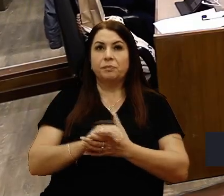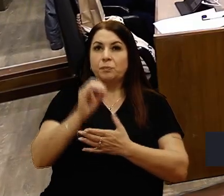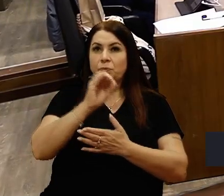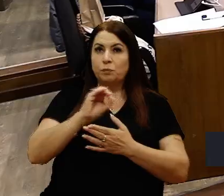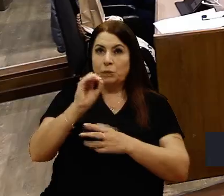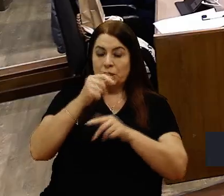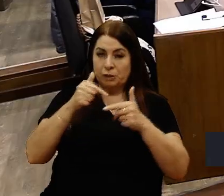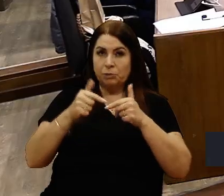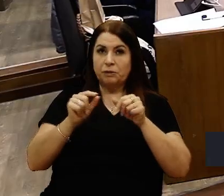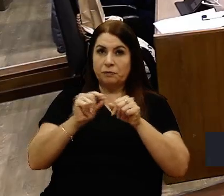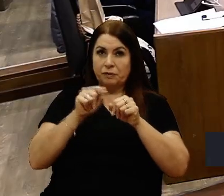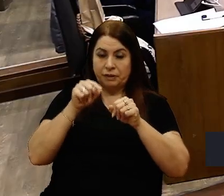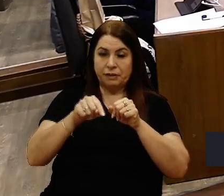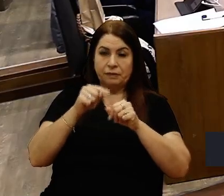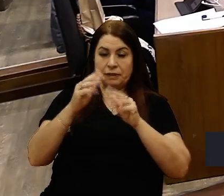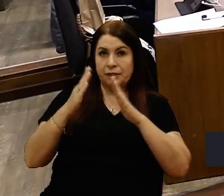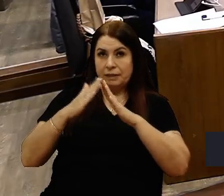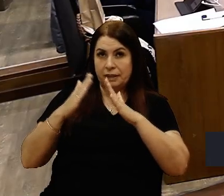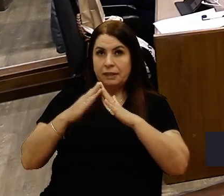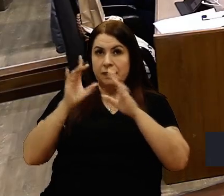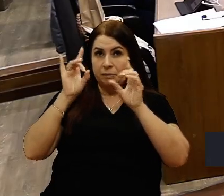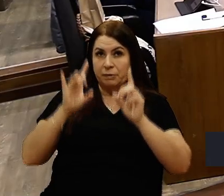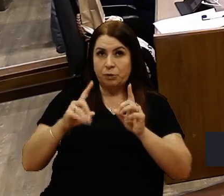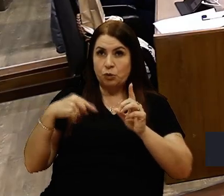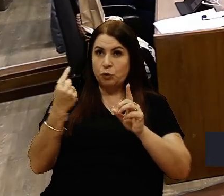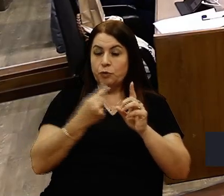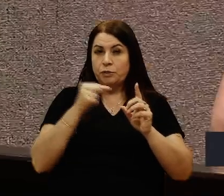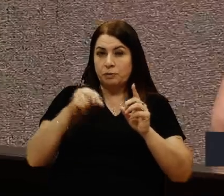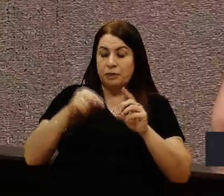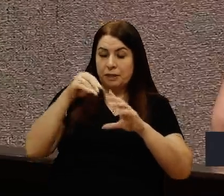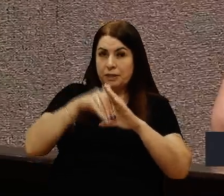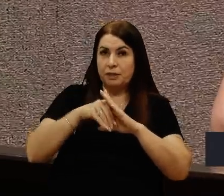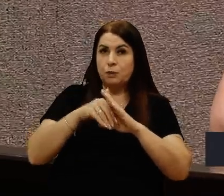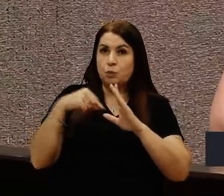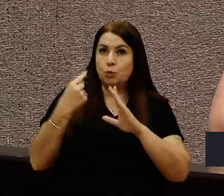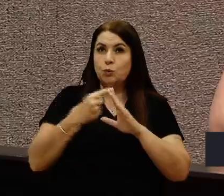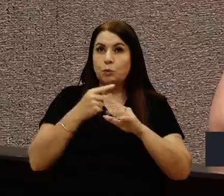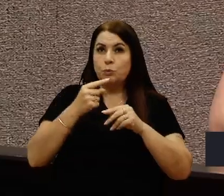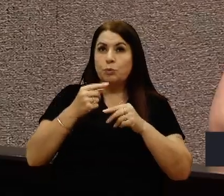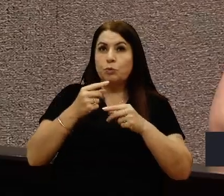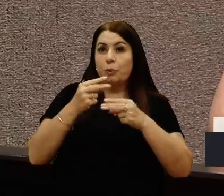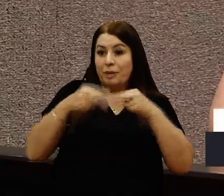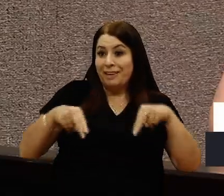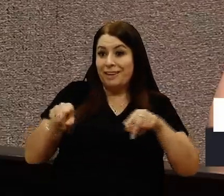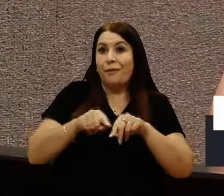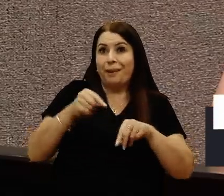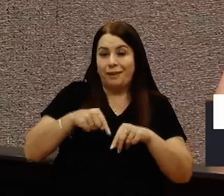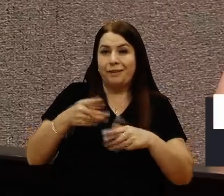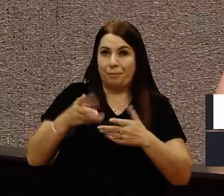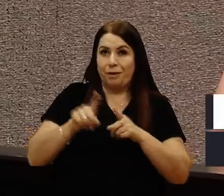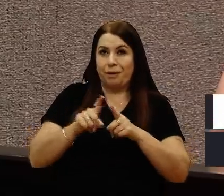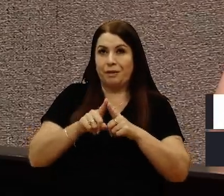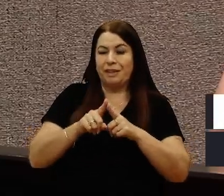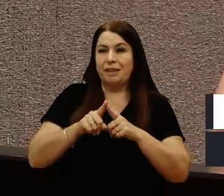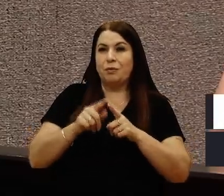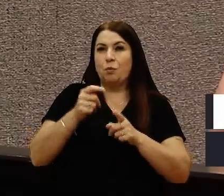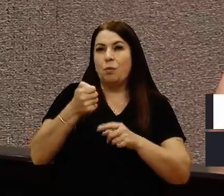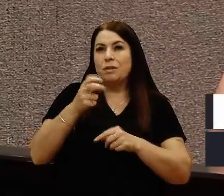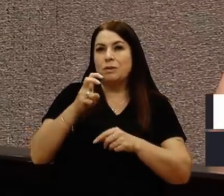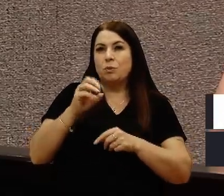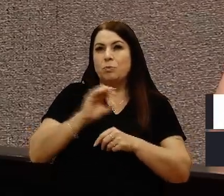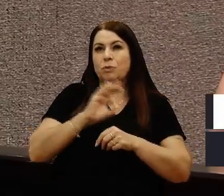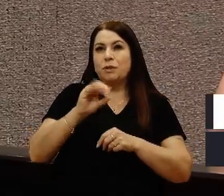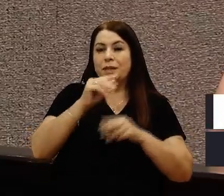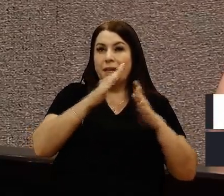trabalho prestado aqui à nossa casa, né? Especialmente a nós que estamos aqui dentro, que somos estreantes, inclusive. São quase 50% dos vereadores